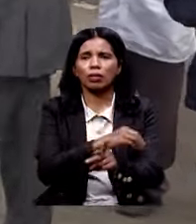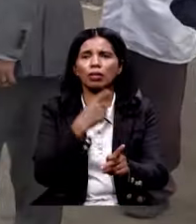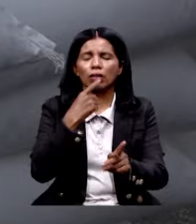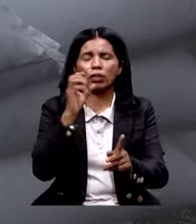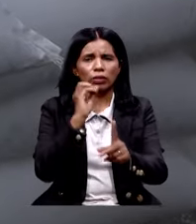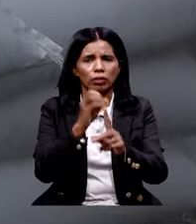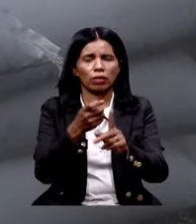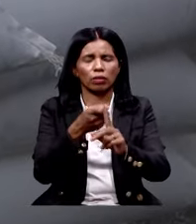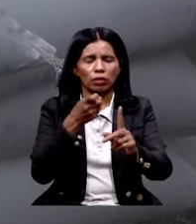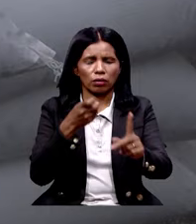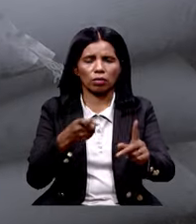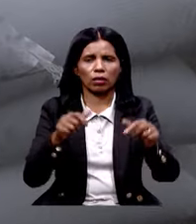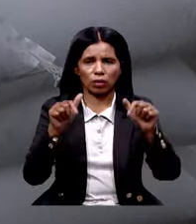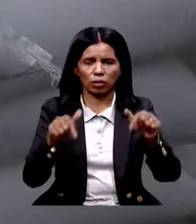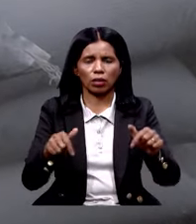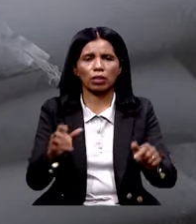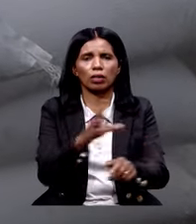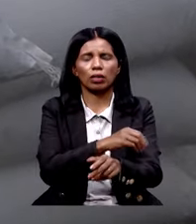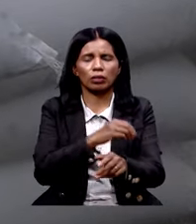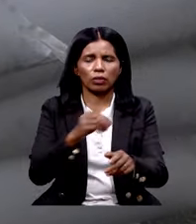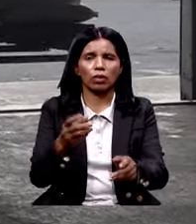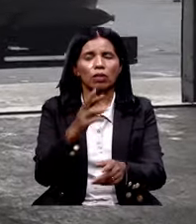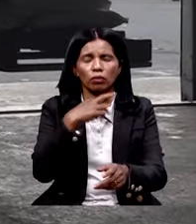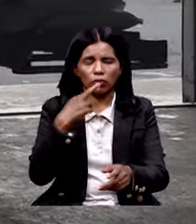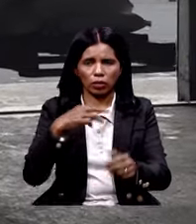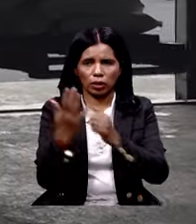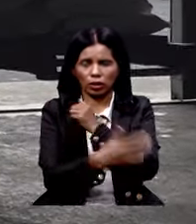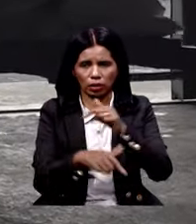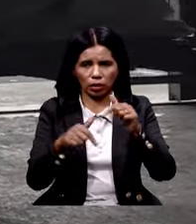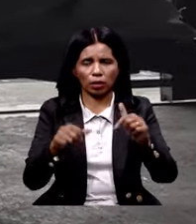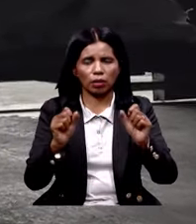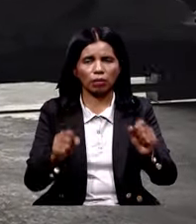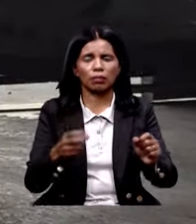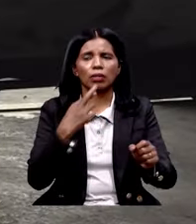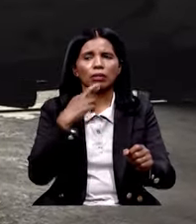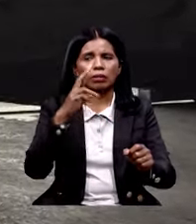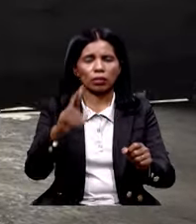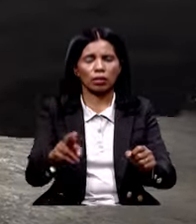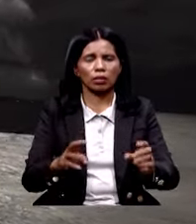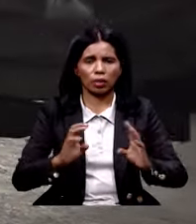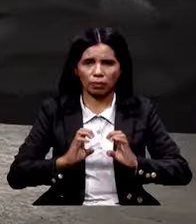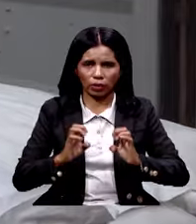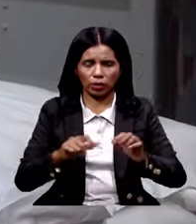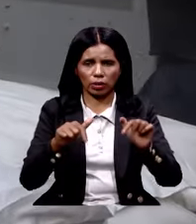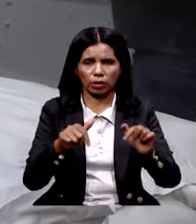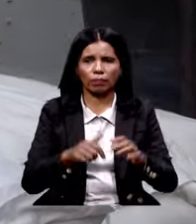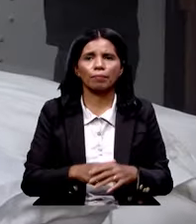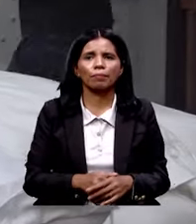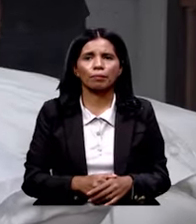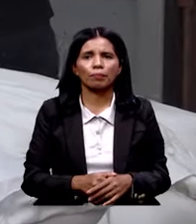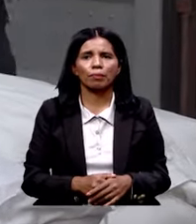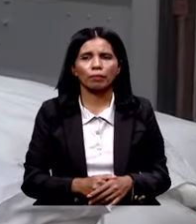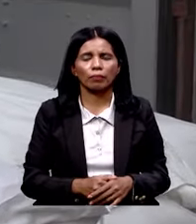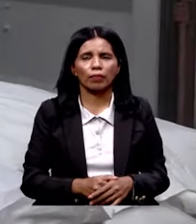objetivo de aquisição, né, a tua segura estoque Foz e arreglaram, não é bem responder para a situação de emergência.